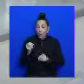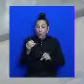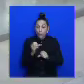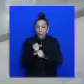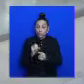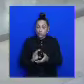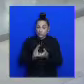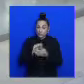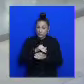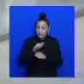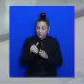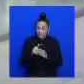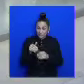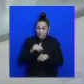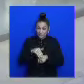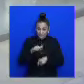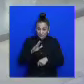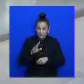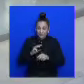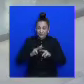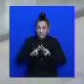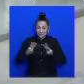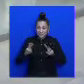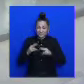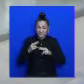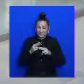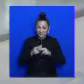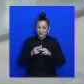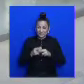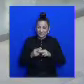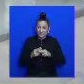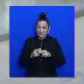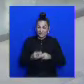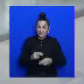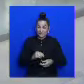ou ainda se o prêmio está acumulado. Tudo isso e muito mais através do site oficial da Caixa.